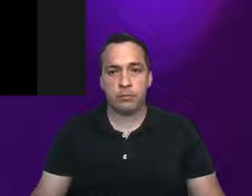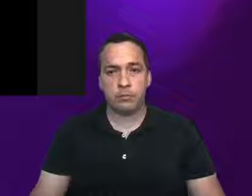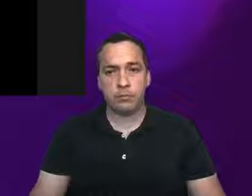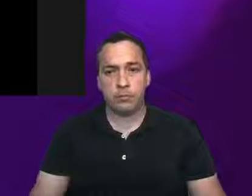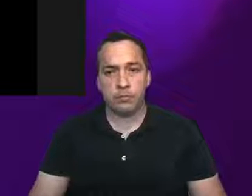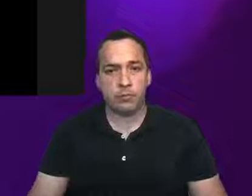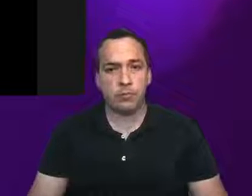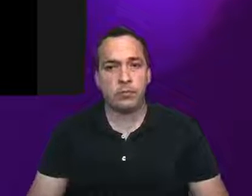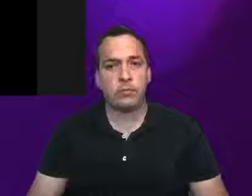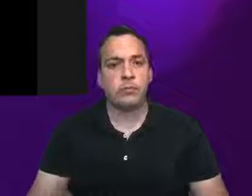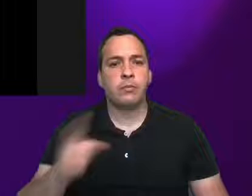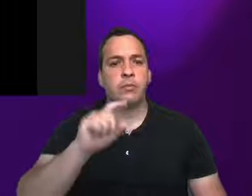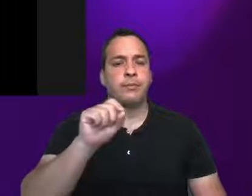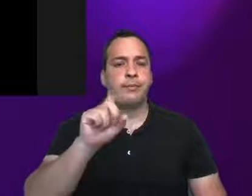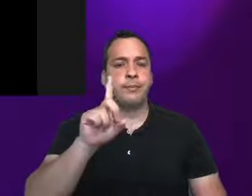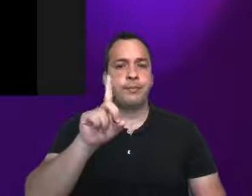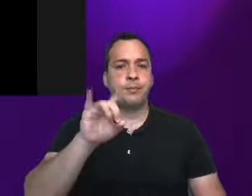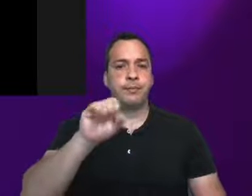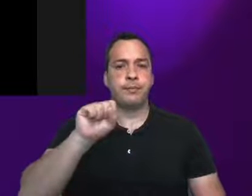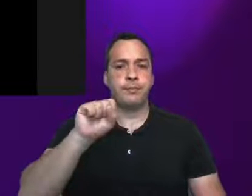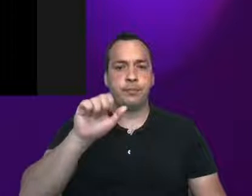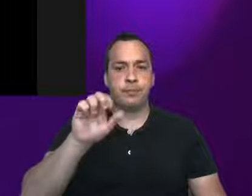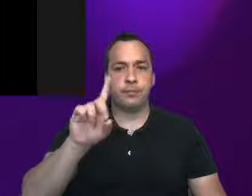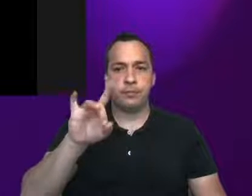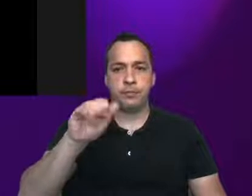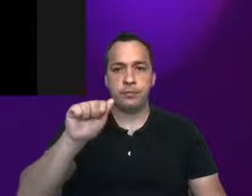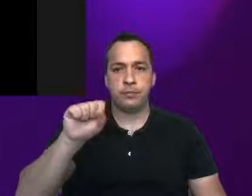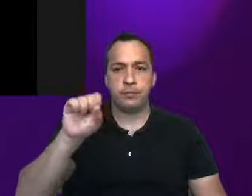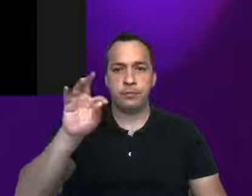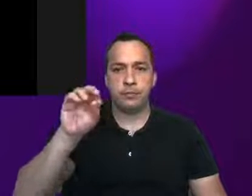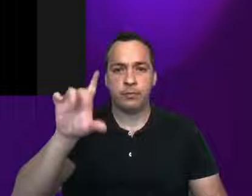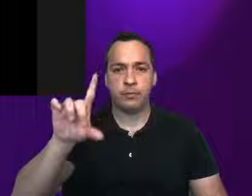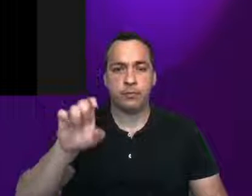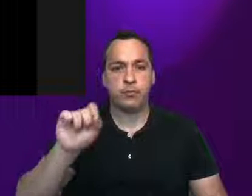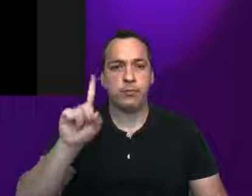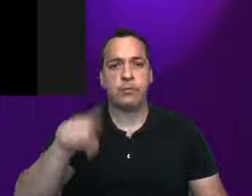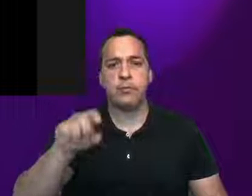que é a diástole do ventrículo direito. Um padrão normal é uma sístole,